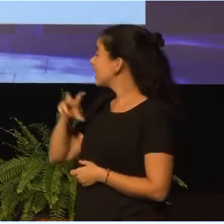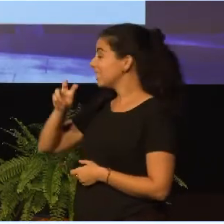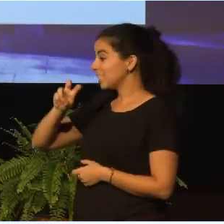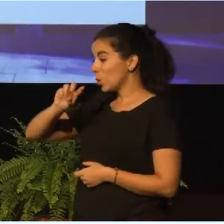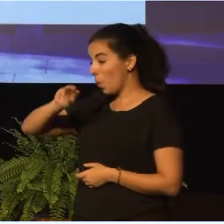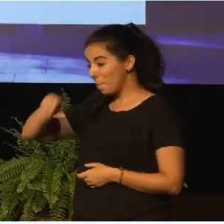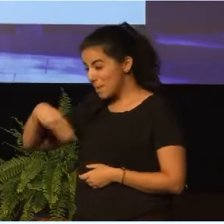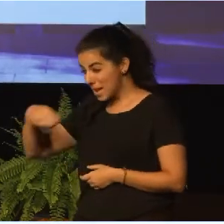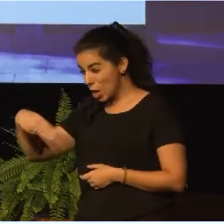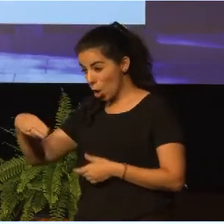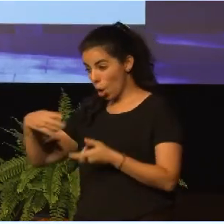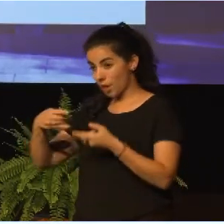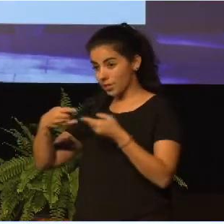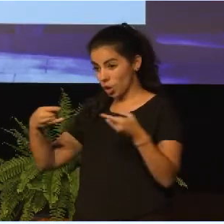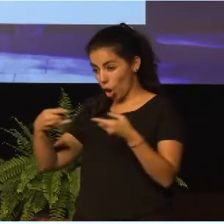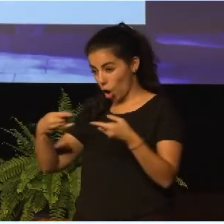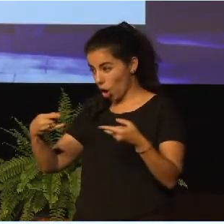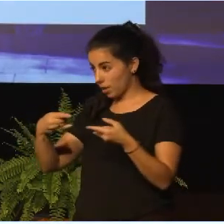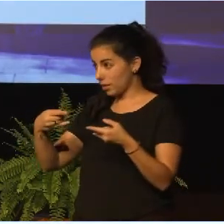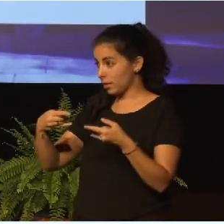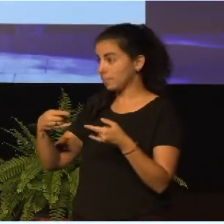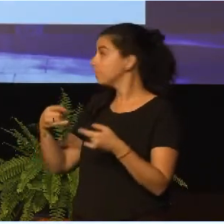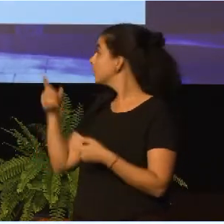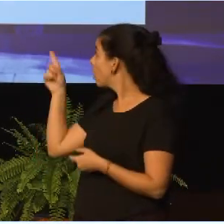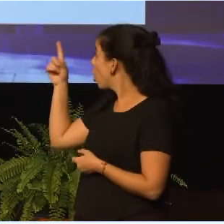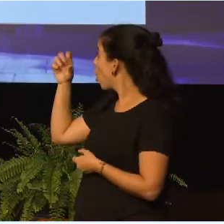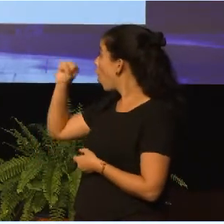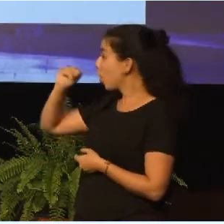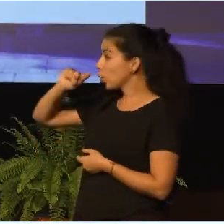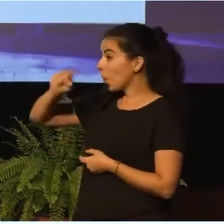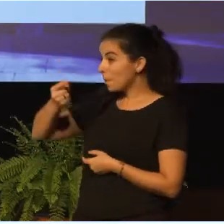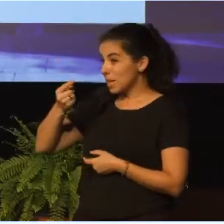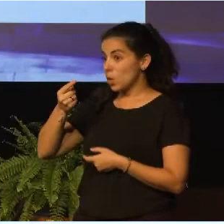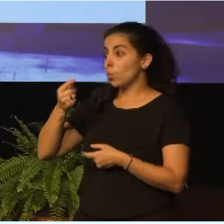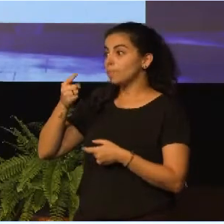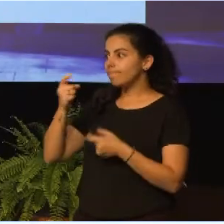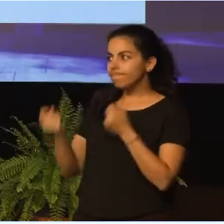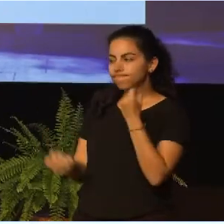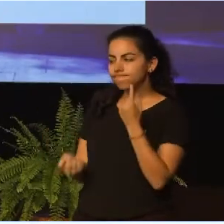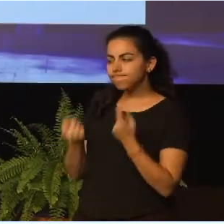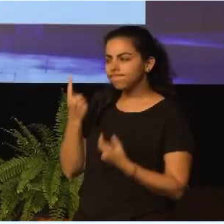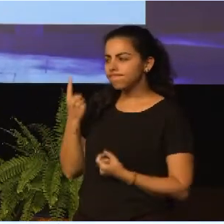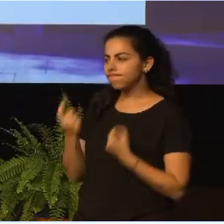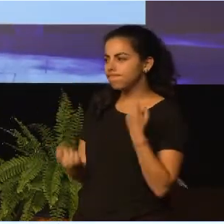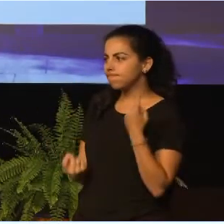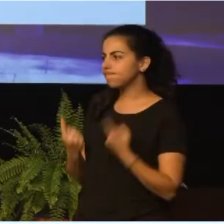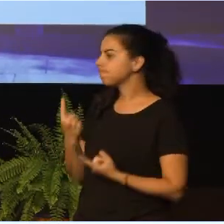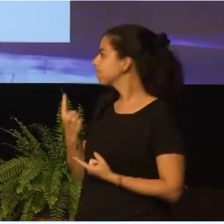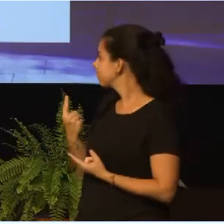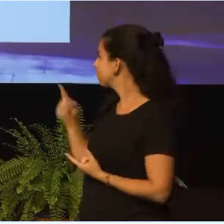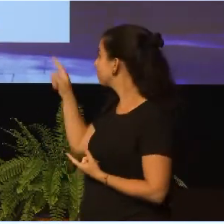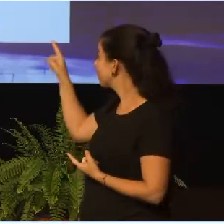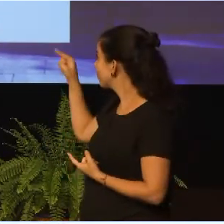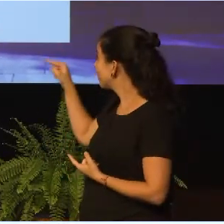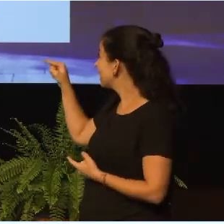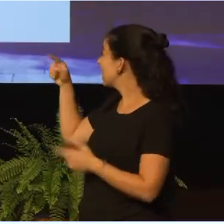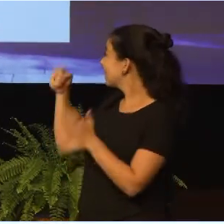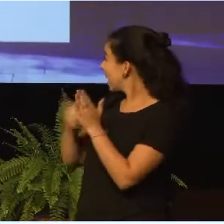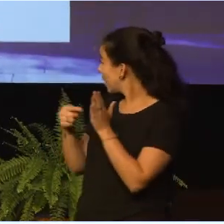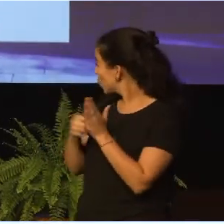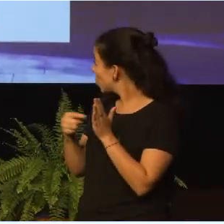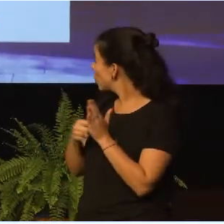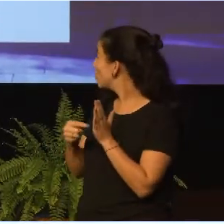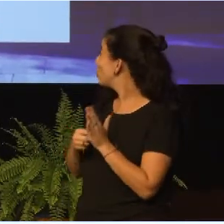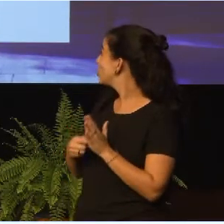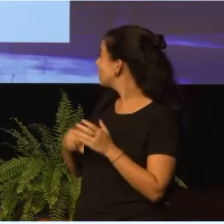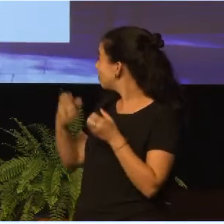base, mais de 8.000 casos suspeitos, envolvendo mais de 235 deputados, com mais de 830 denúncias,